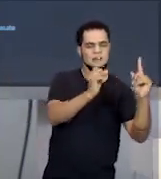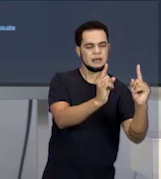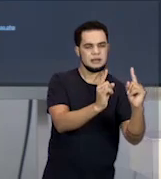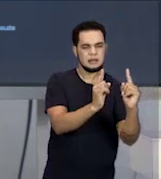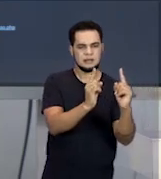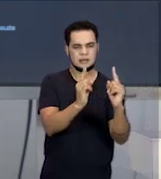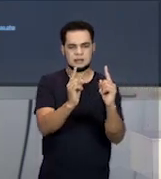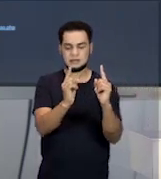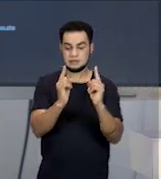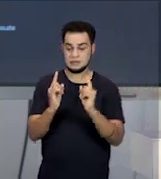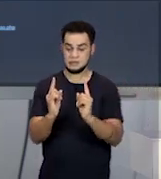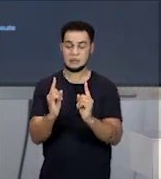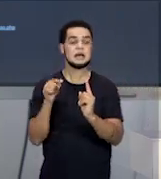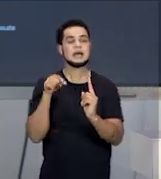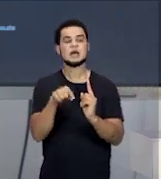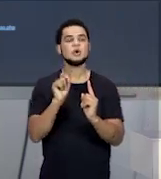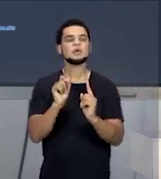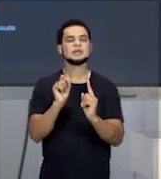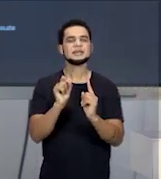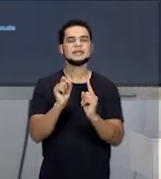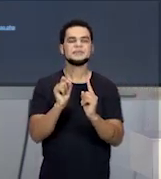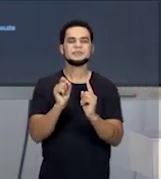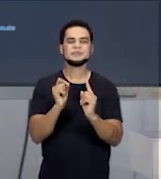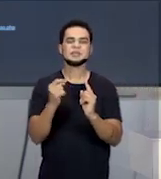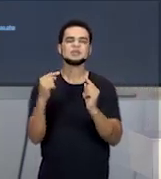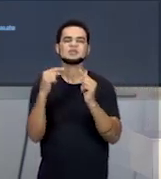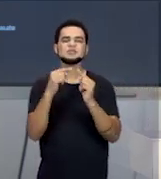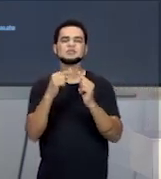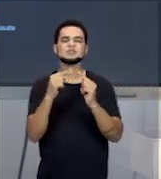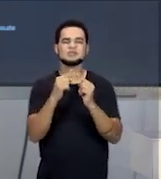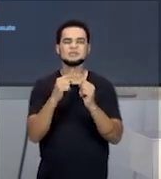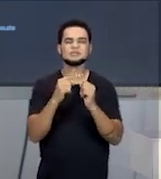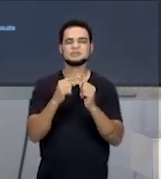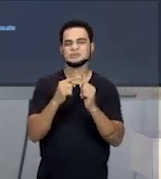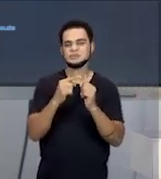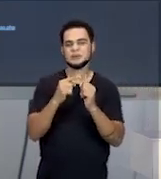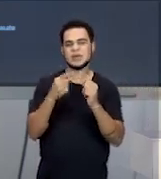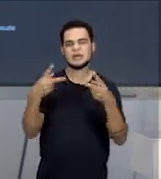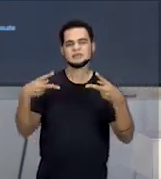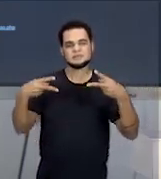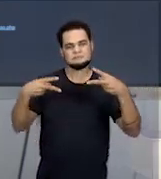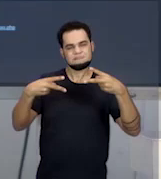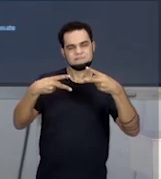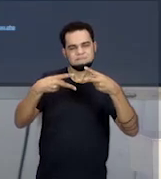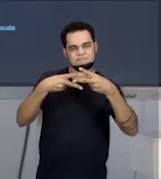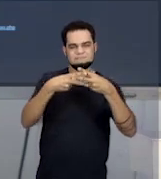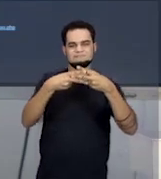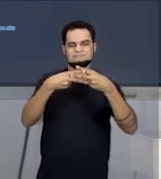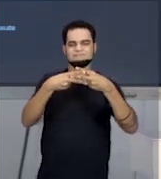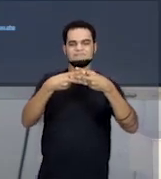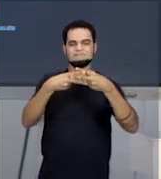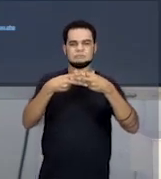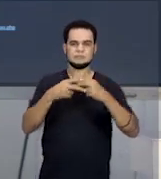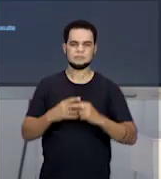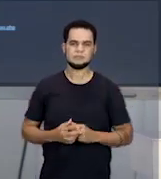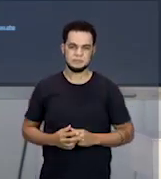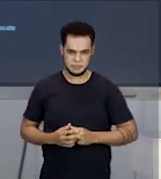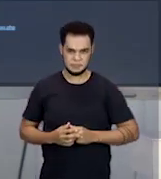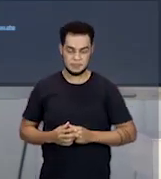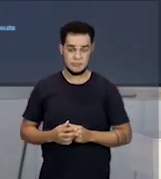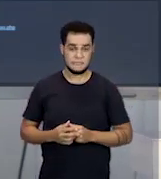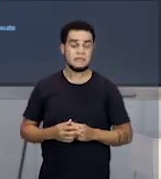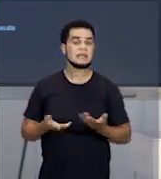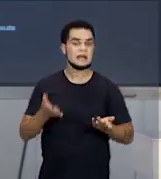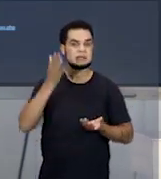de pontas adesivas. É como se fosse um jogo de encaixe. Nós sabemos que as